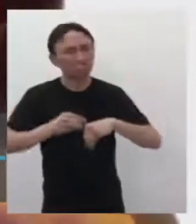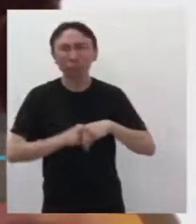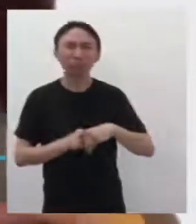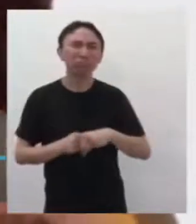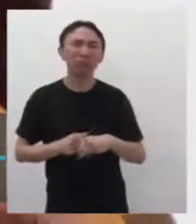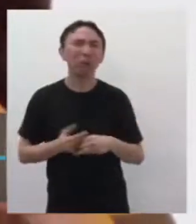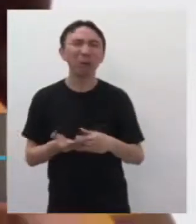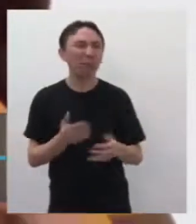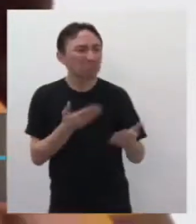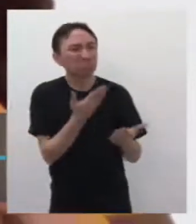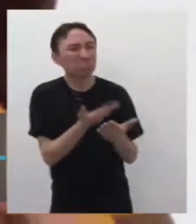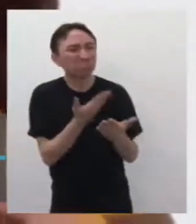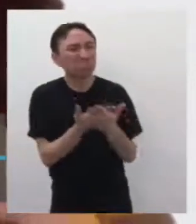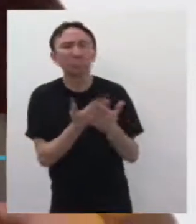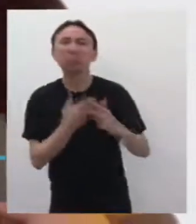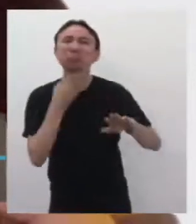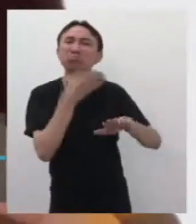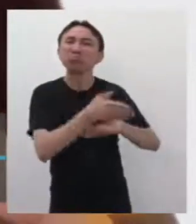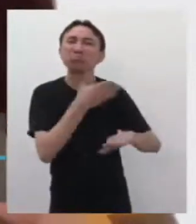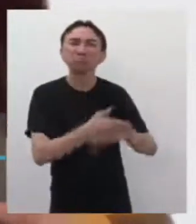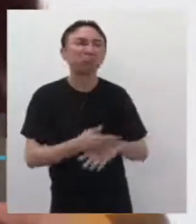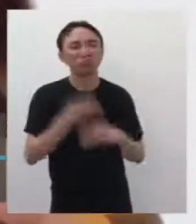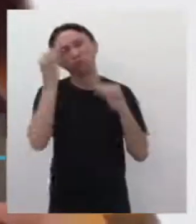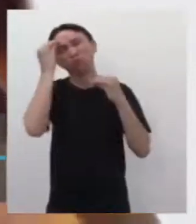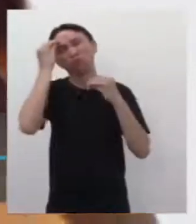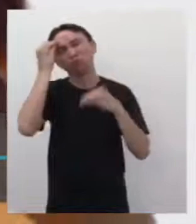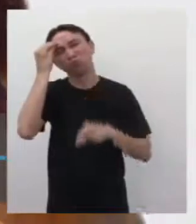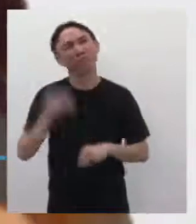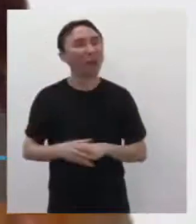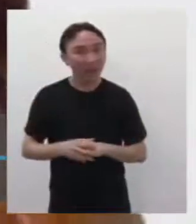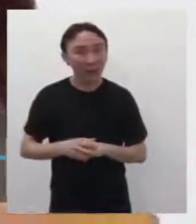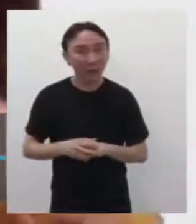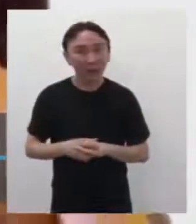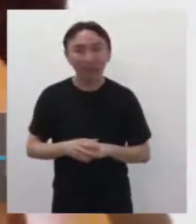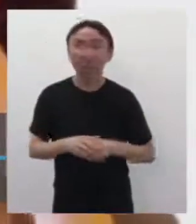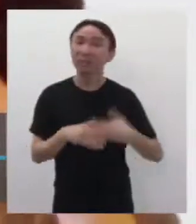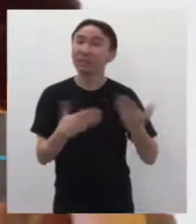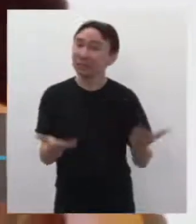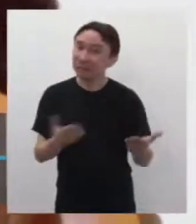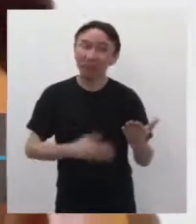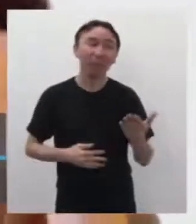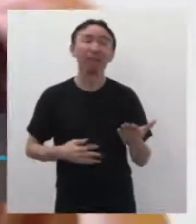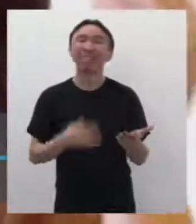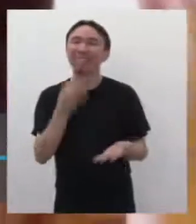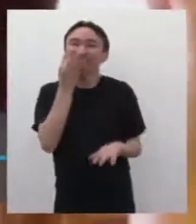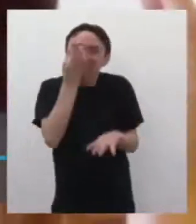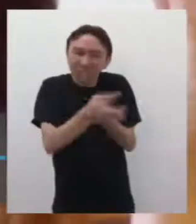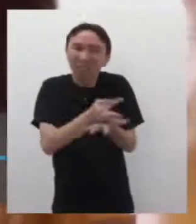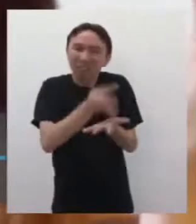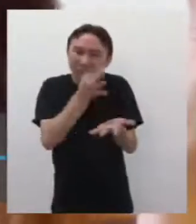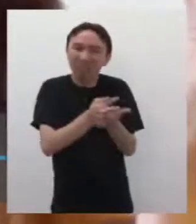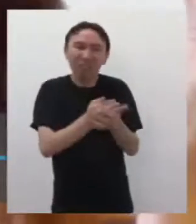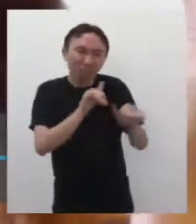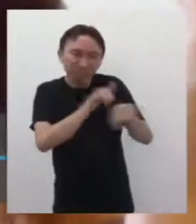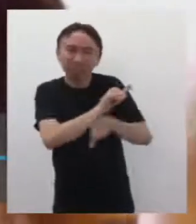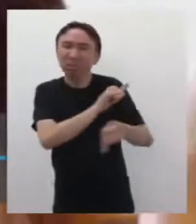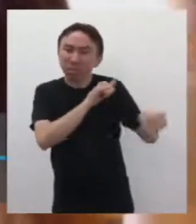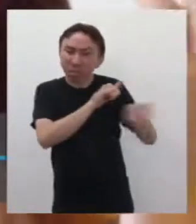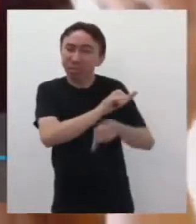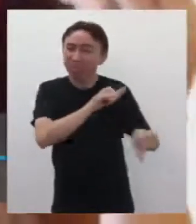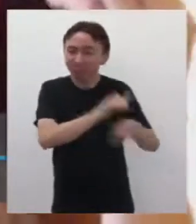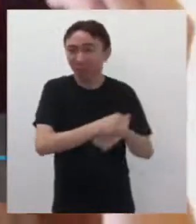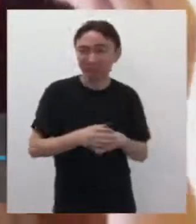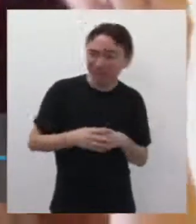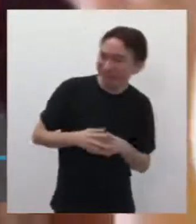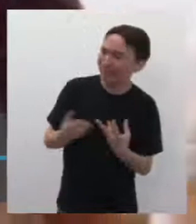você sabe que já era difícil via aula. A infrequência é uma das primeiras coisas que a gente